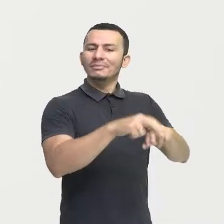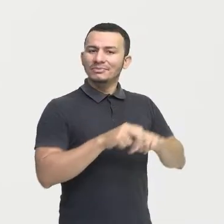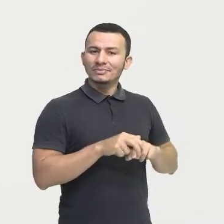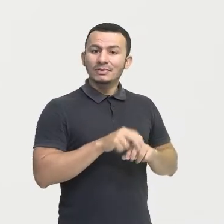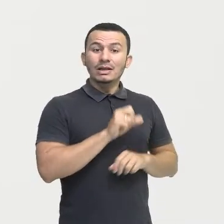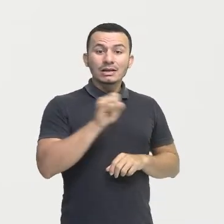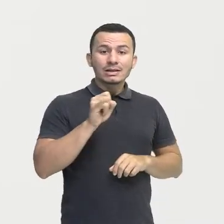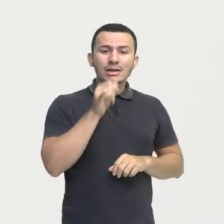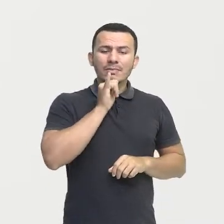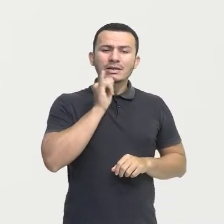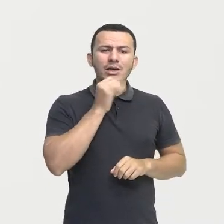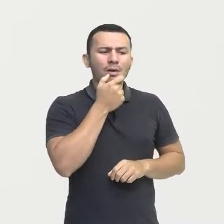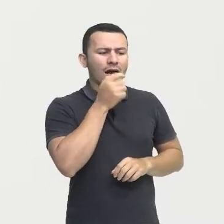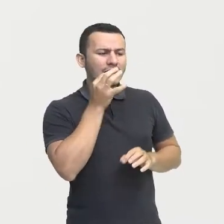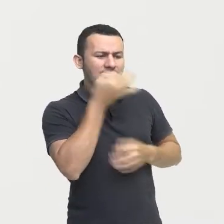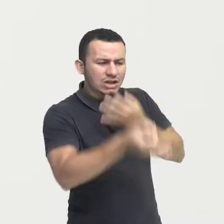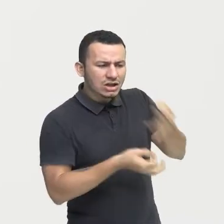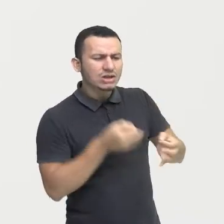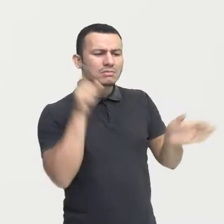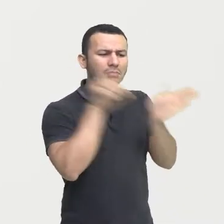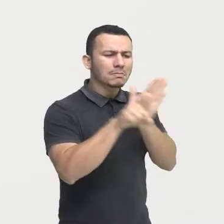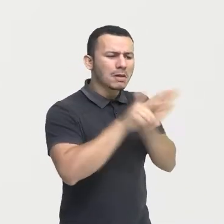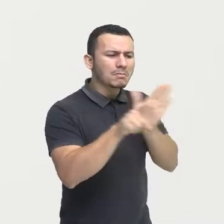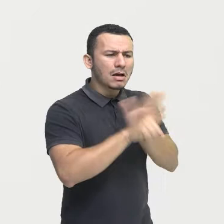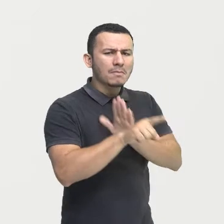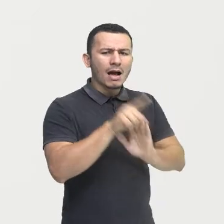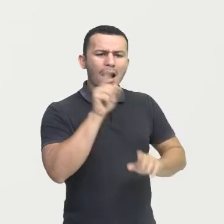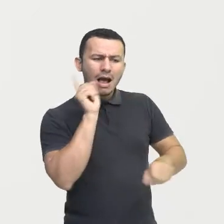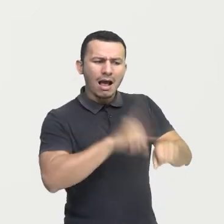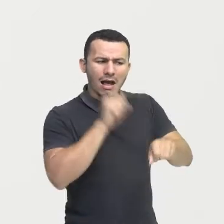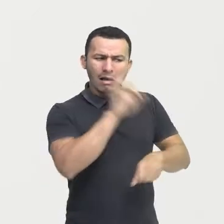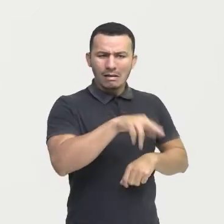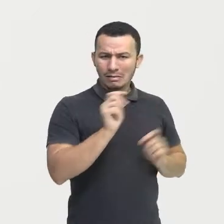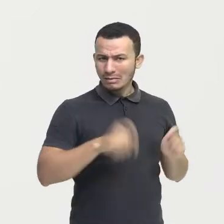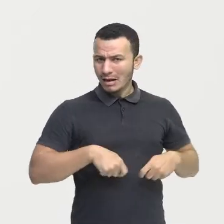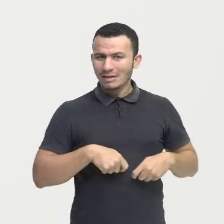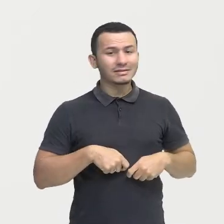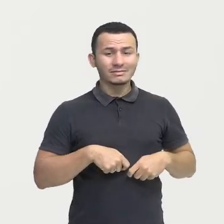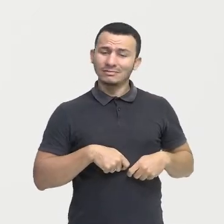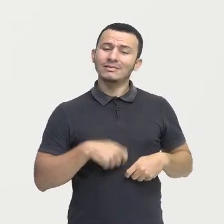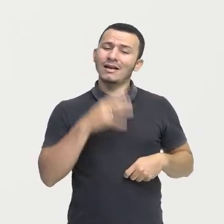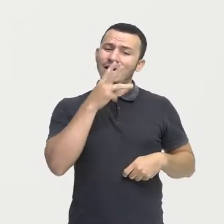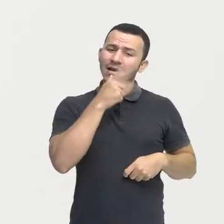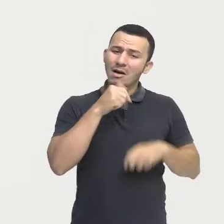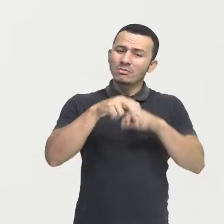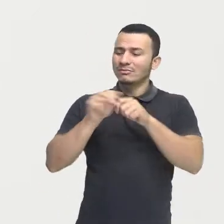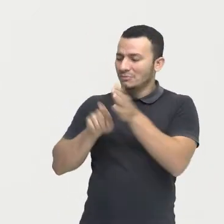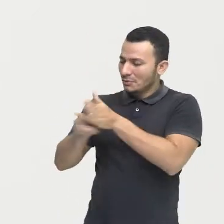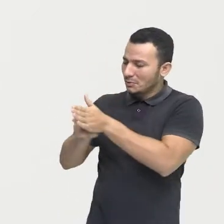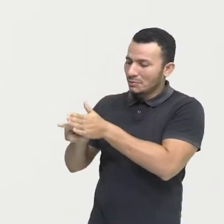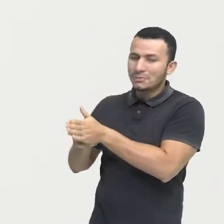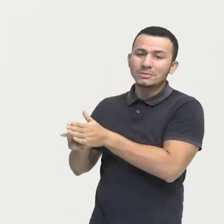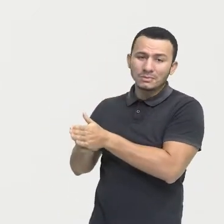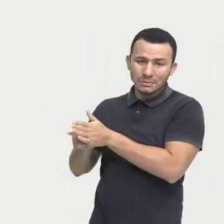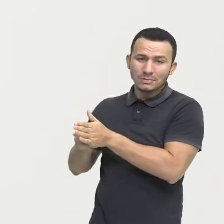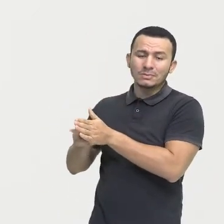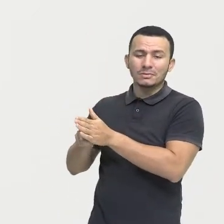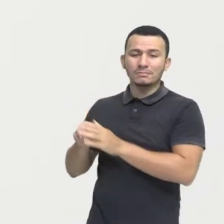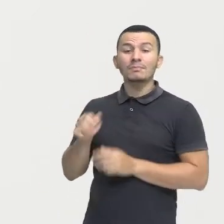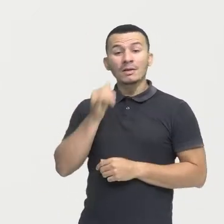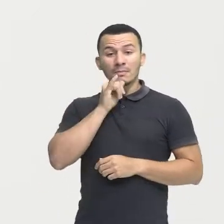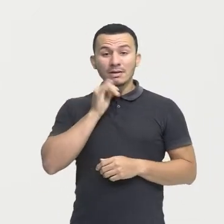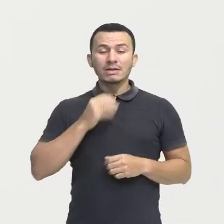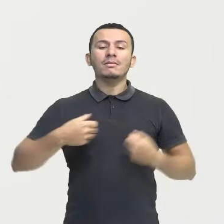ela for fazer muita crítica, ela não vai ter a resposta que ela quer naquele momento. Não é verdade? Você está dirigindo